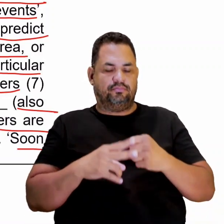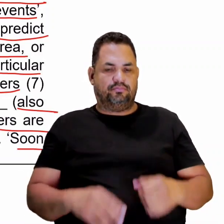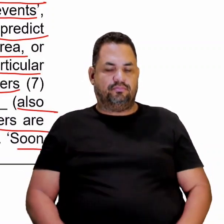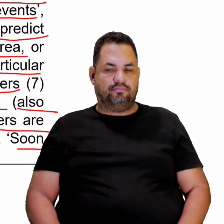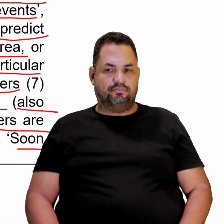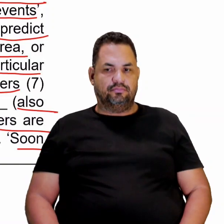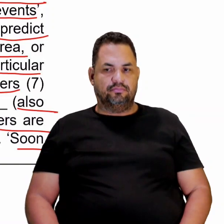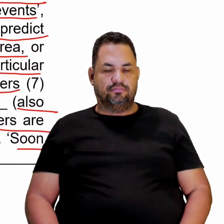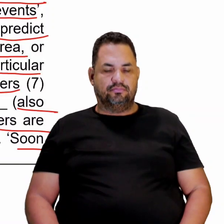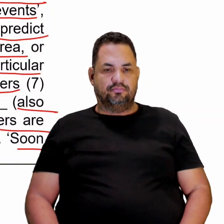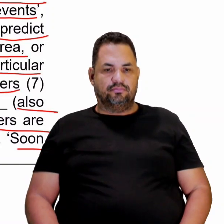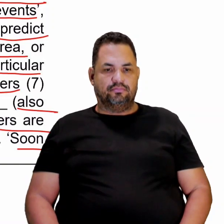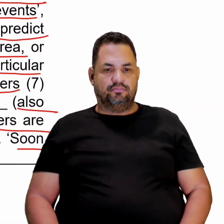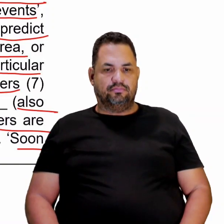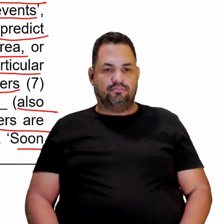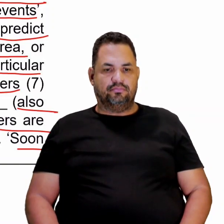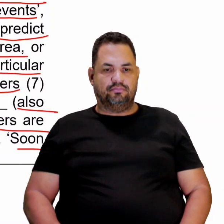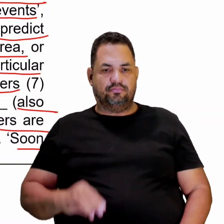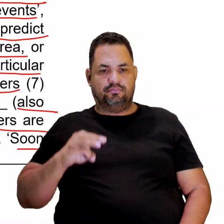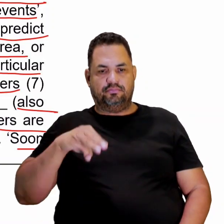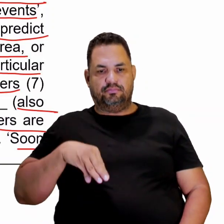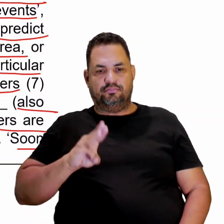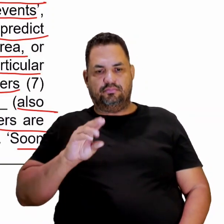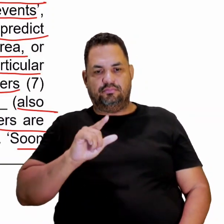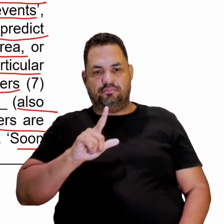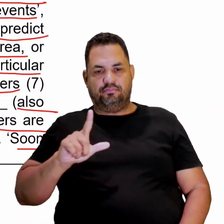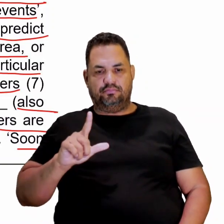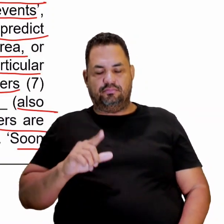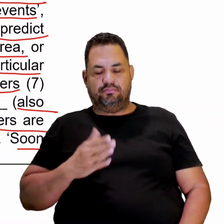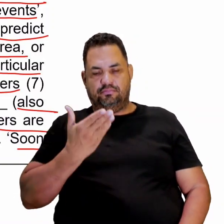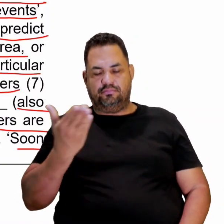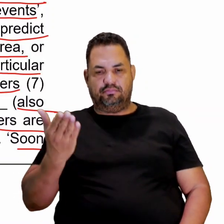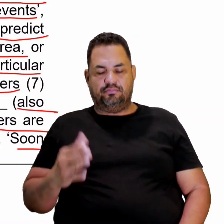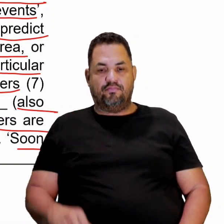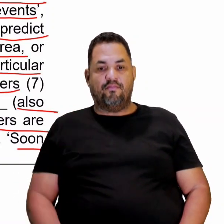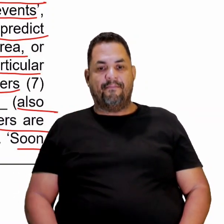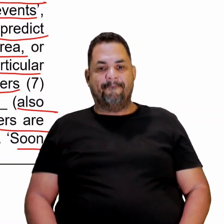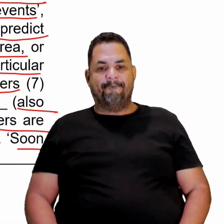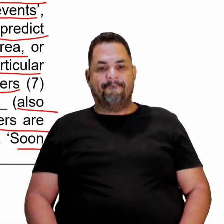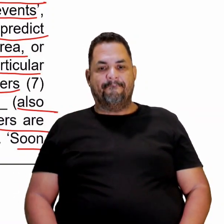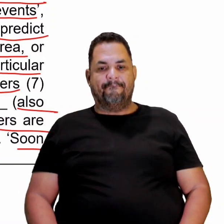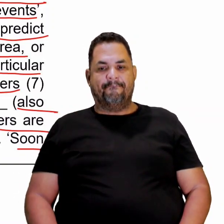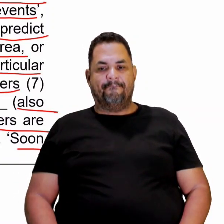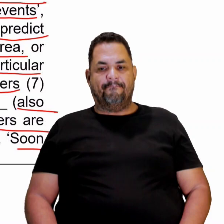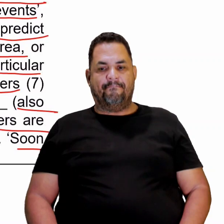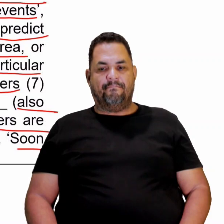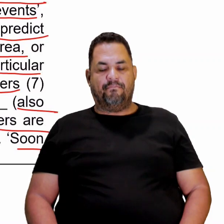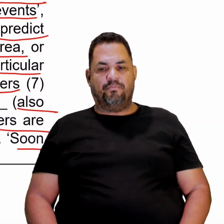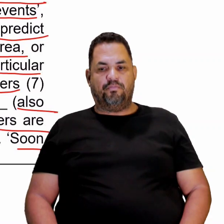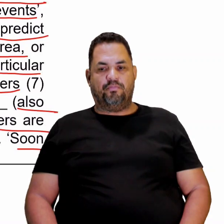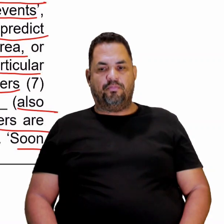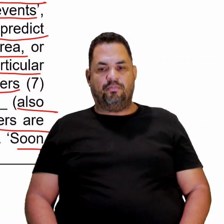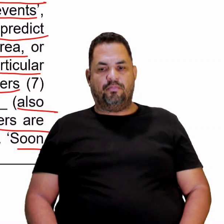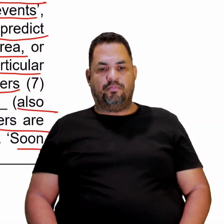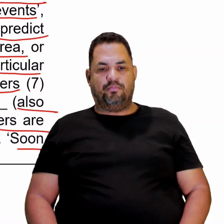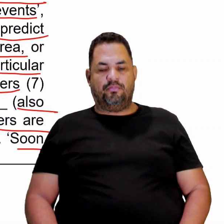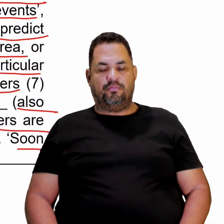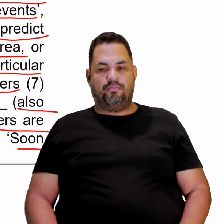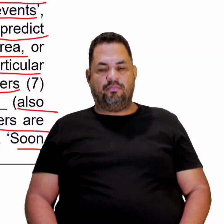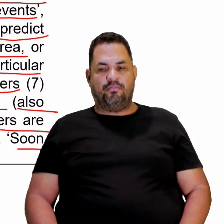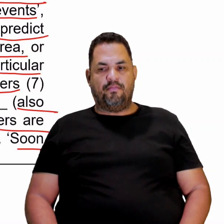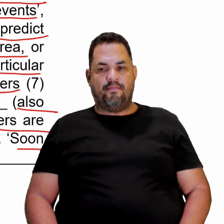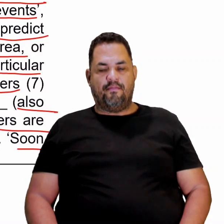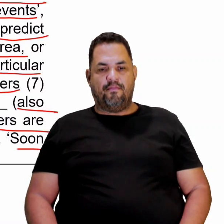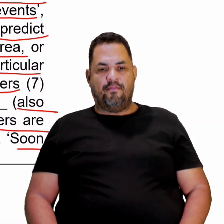ou seja, will direct traffic and will teach our children,